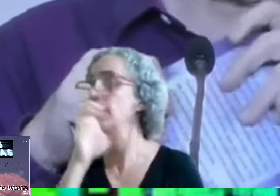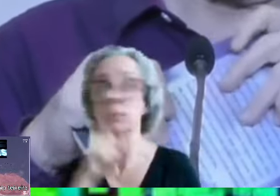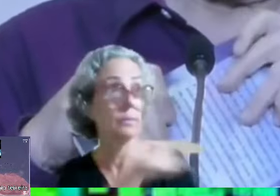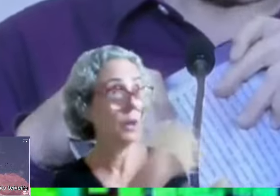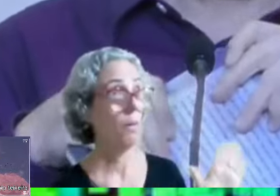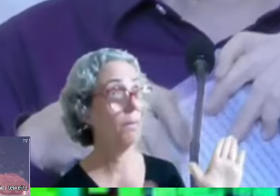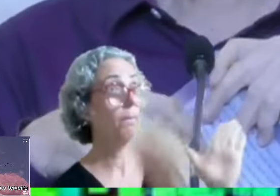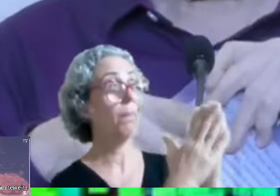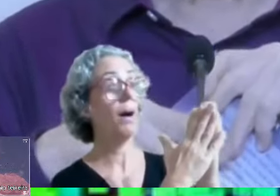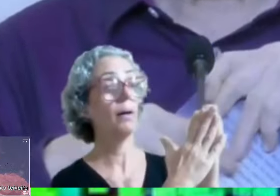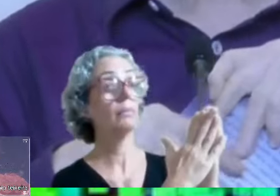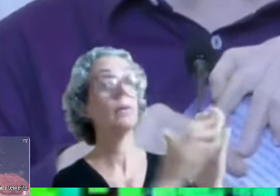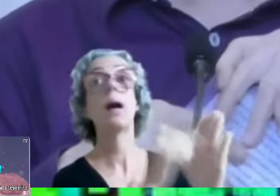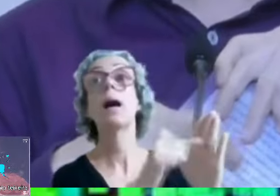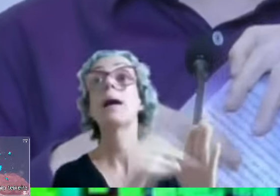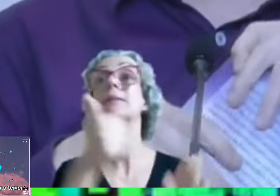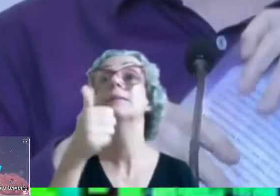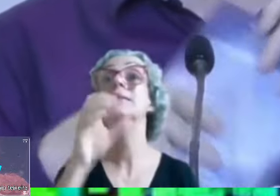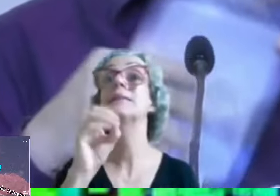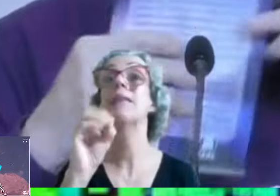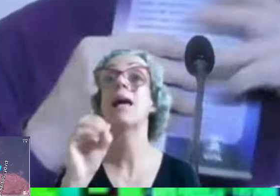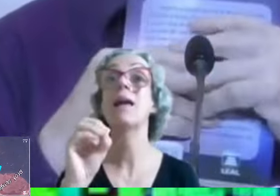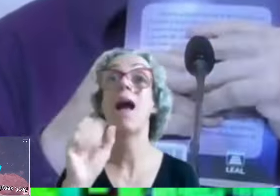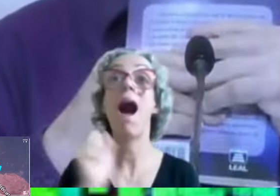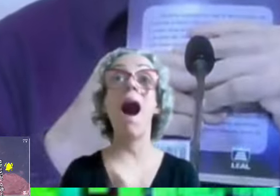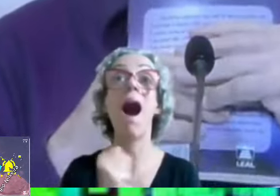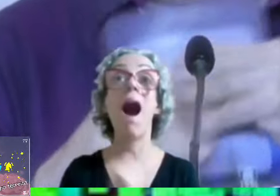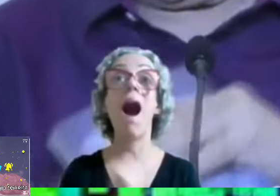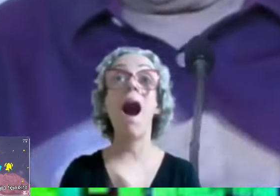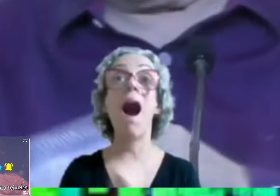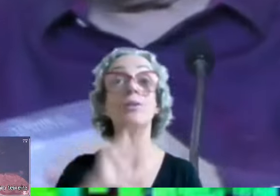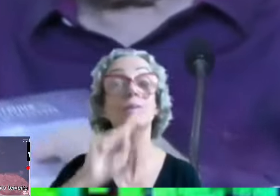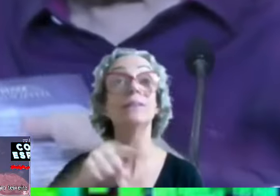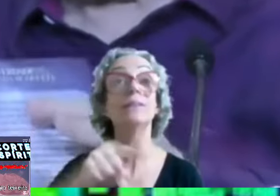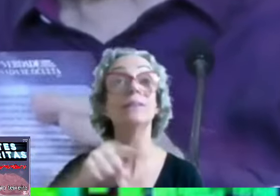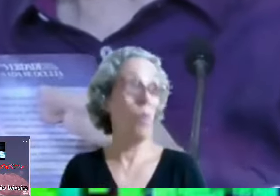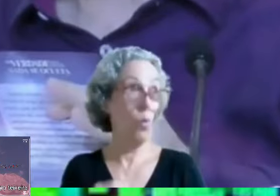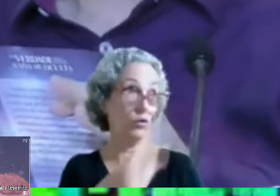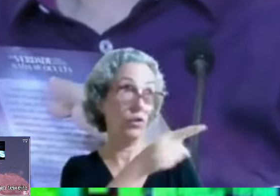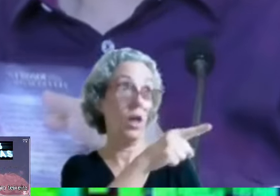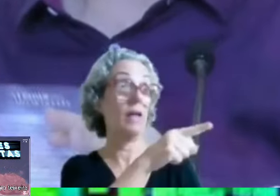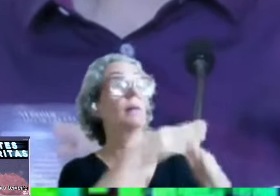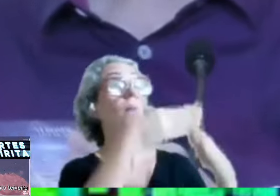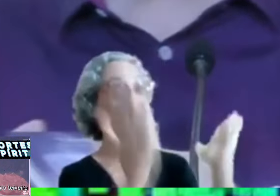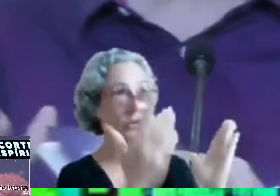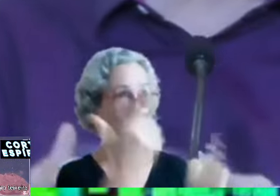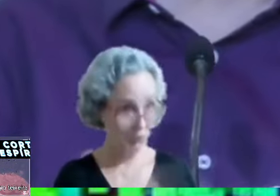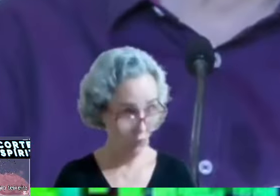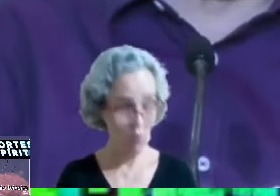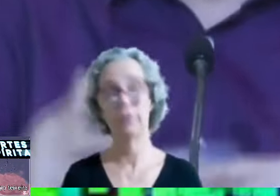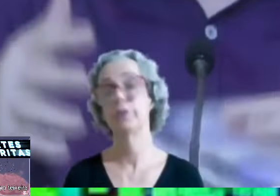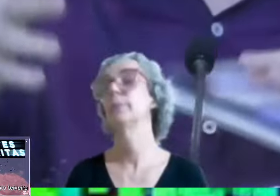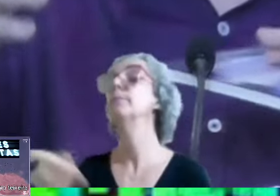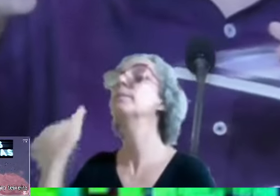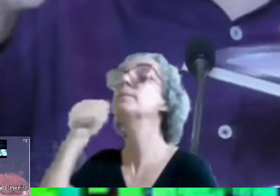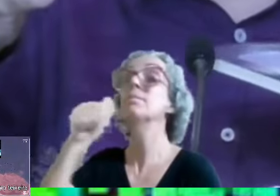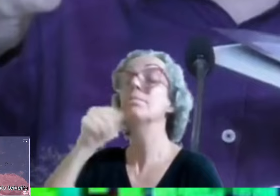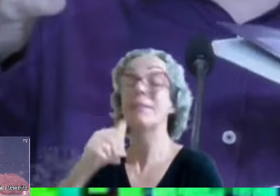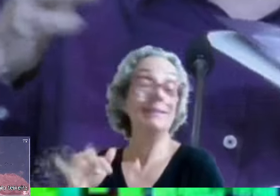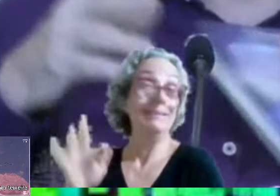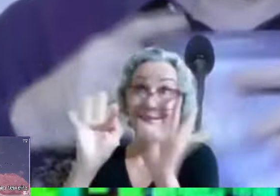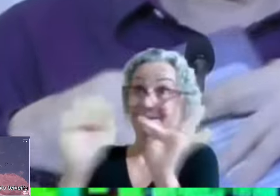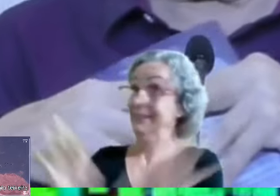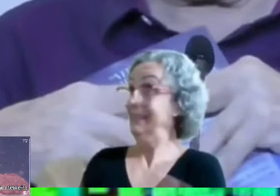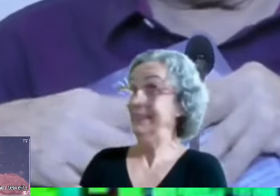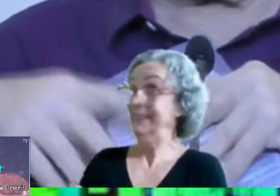anos. Ela estava infinitamente feliz. Colocou no chão todas as joias e